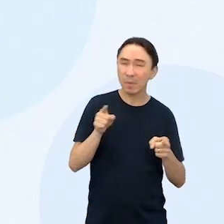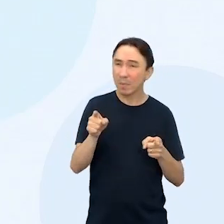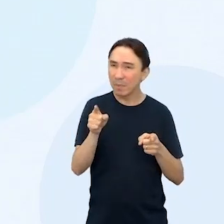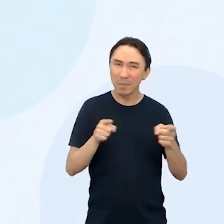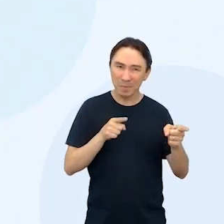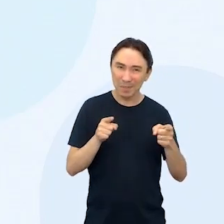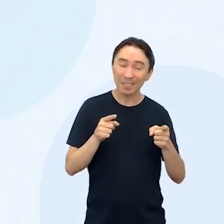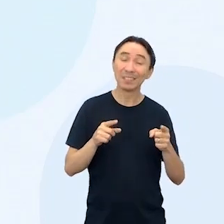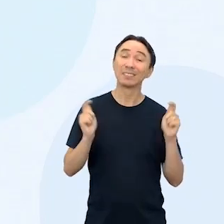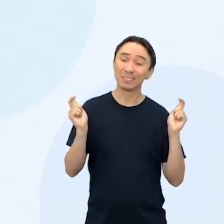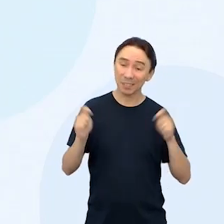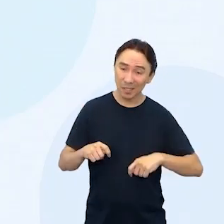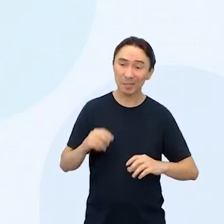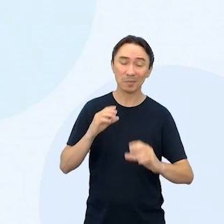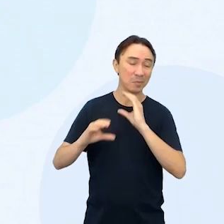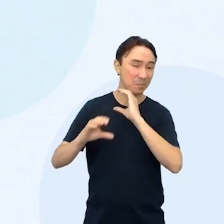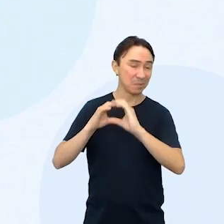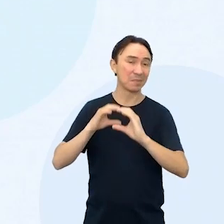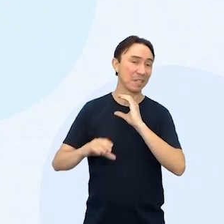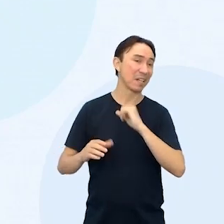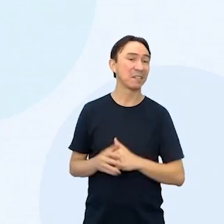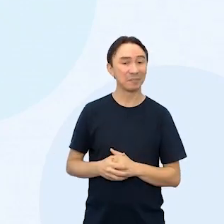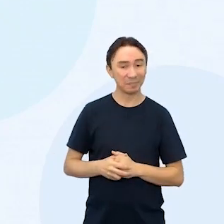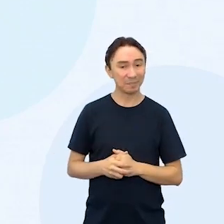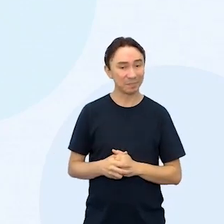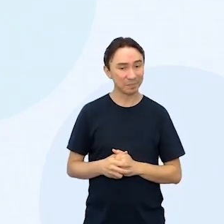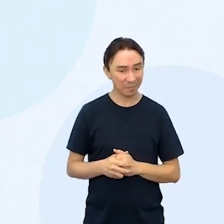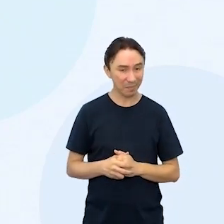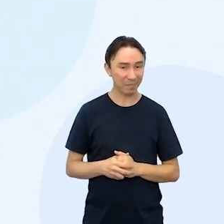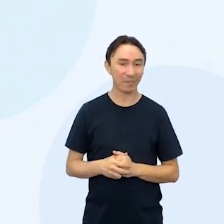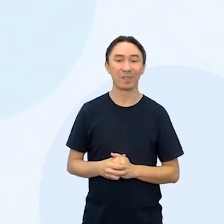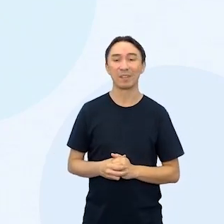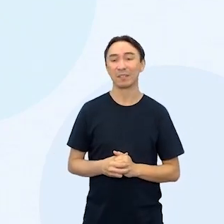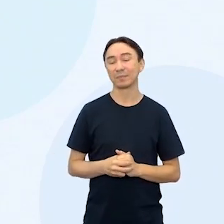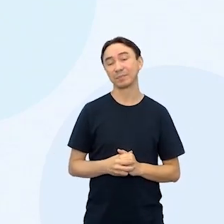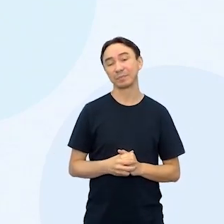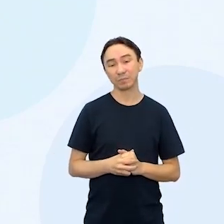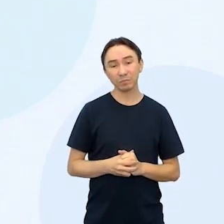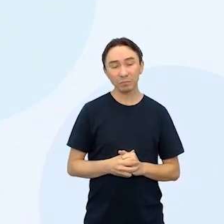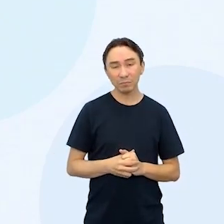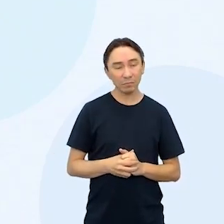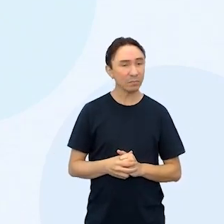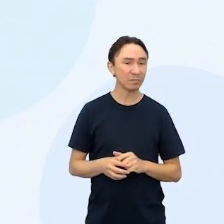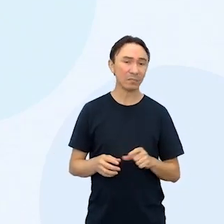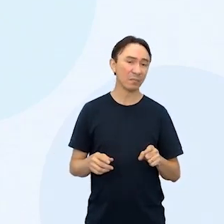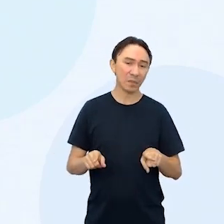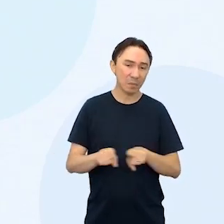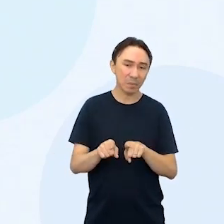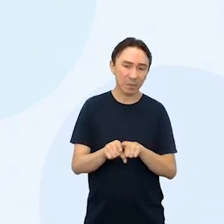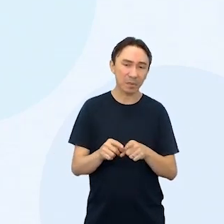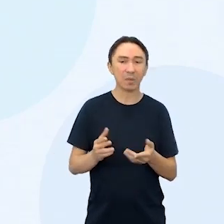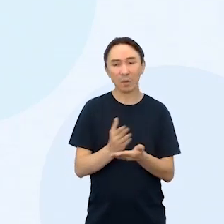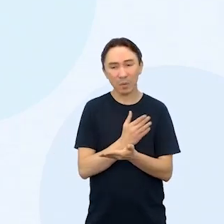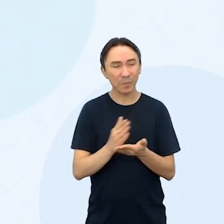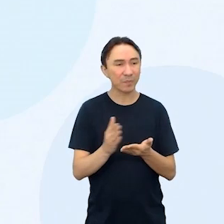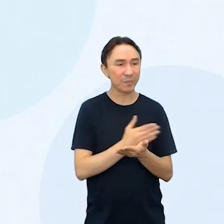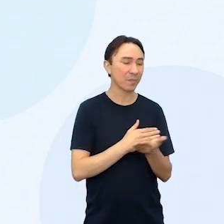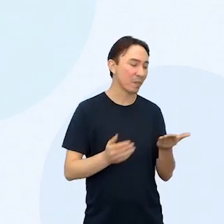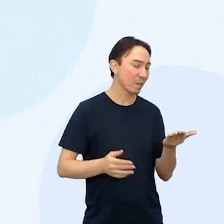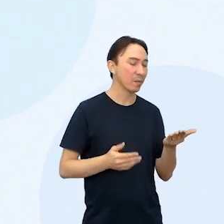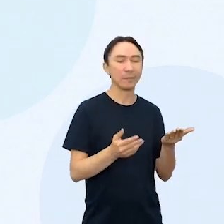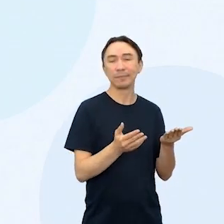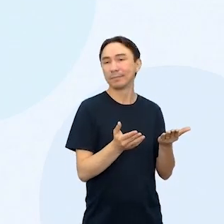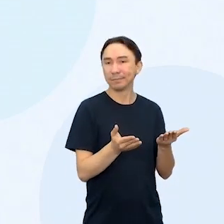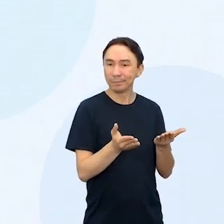formas da comunicação ser estabelecida. Recursos como pranchas, álbuns, livros de comunicação e